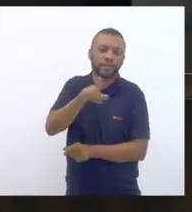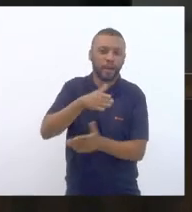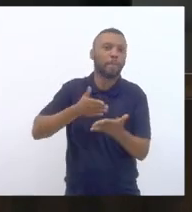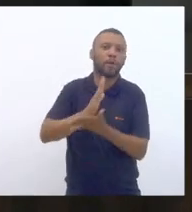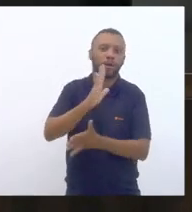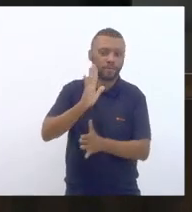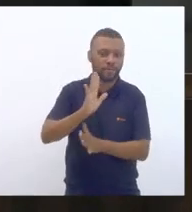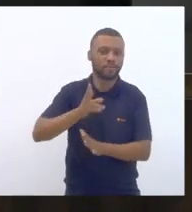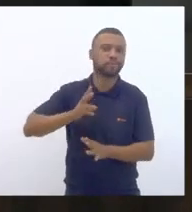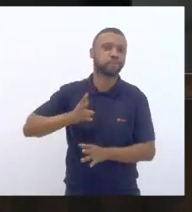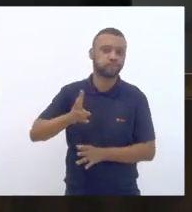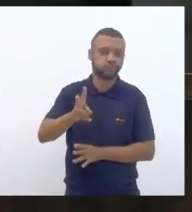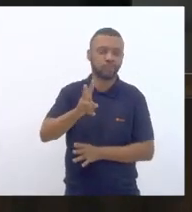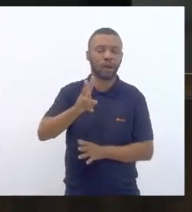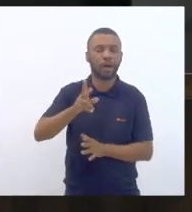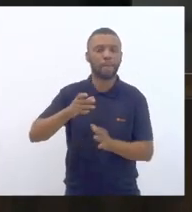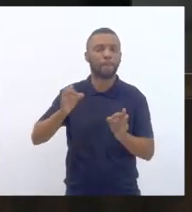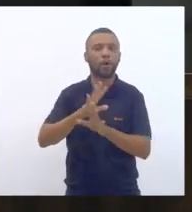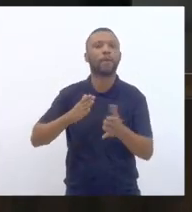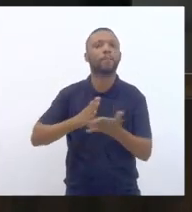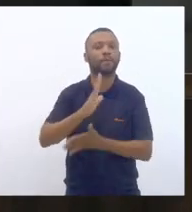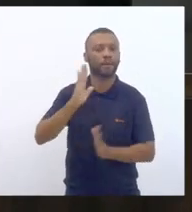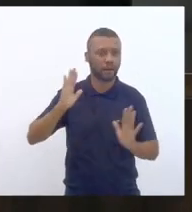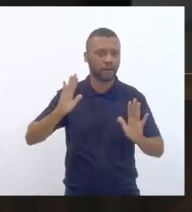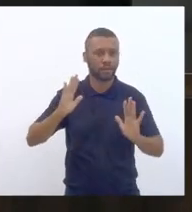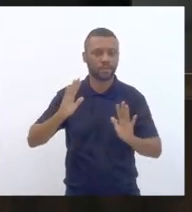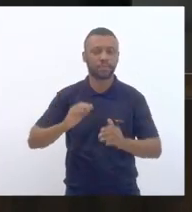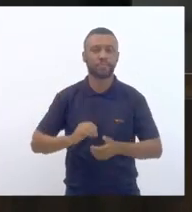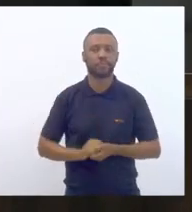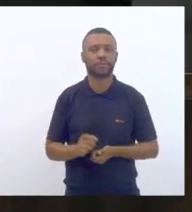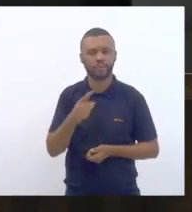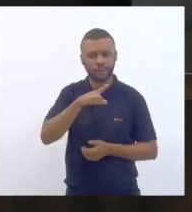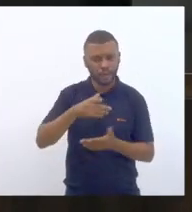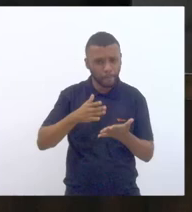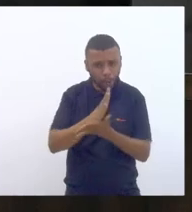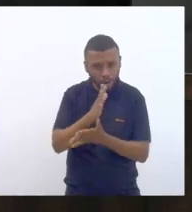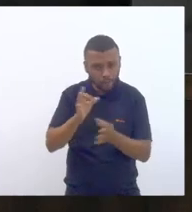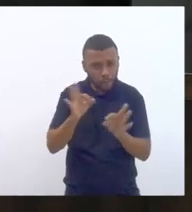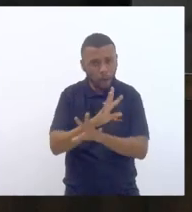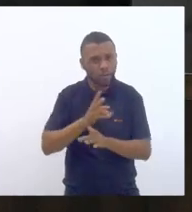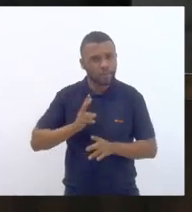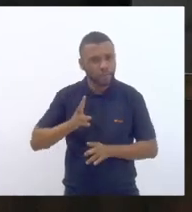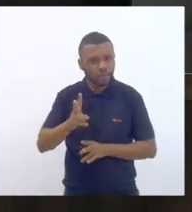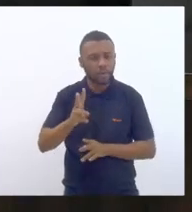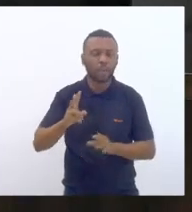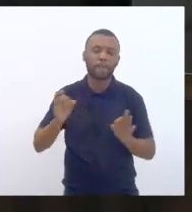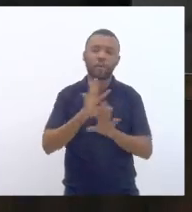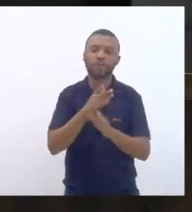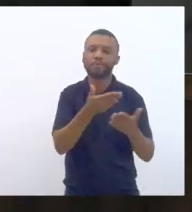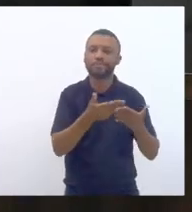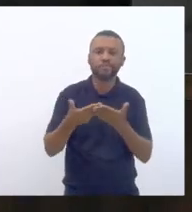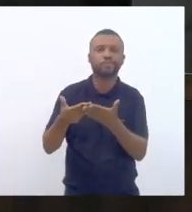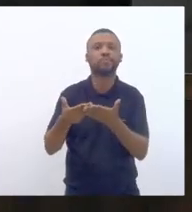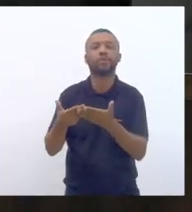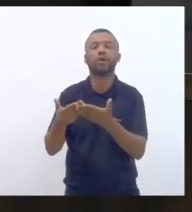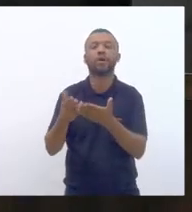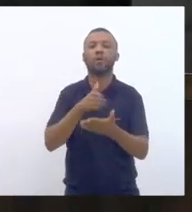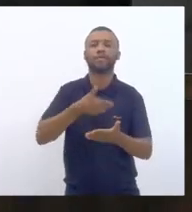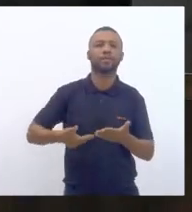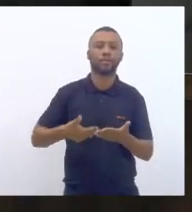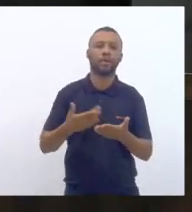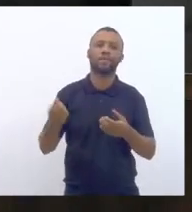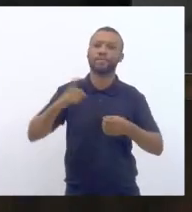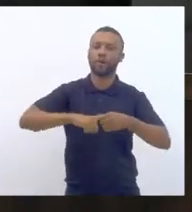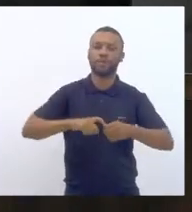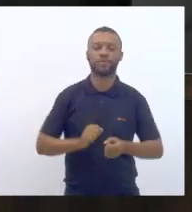estão. Aprovada. Em votação, matéria assim destacada. Senhores que aprovam, permaneçam como estão. Aprovada. Retorna ao governador.